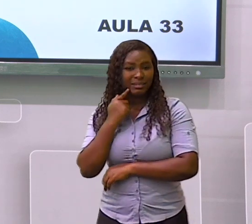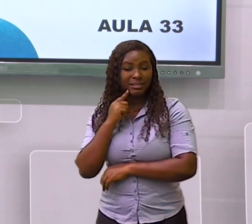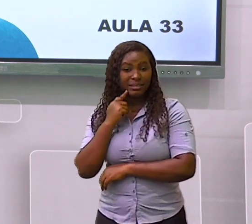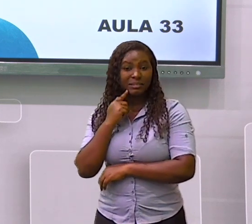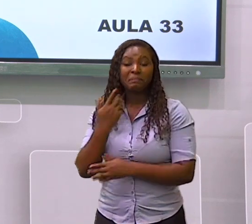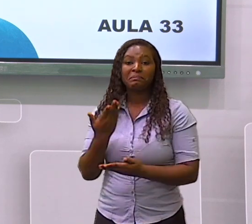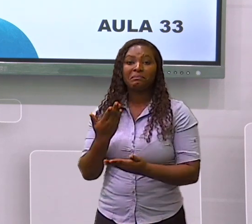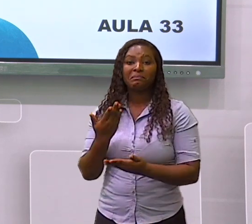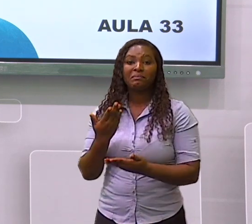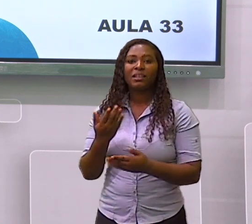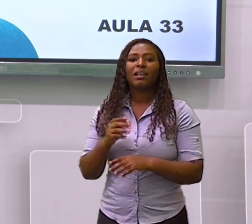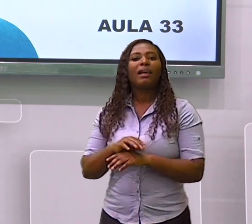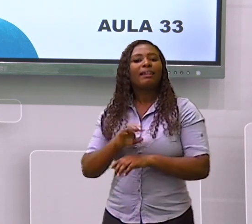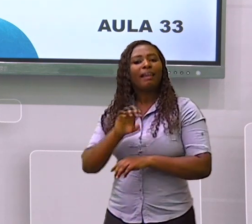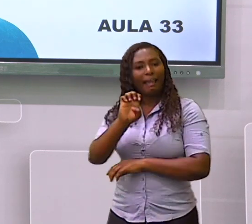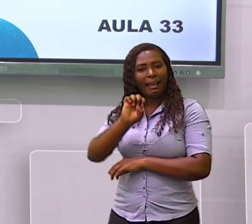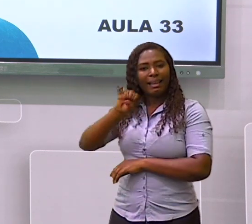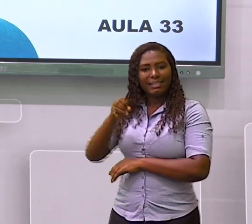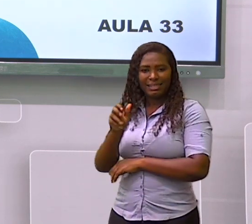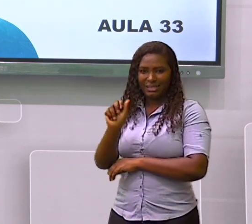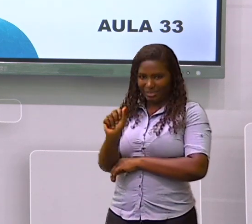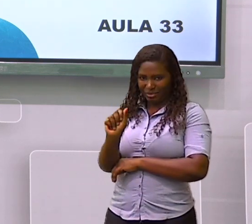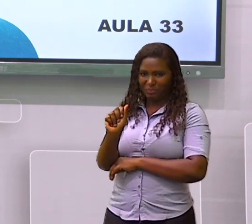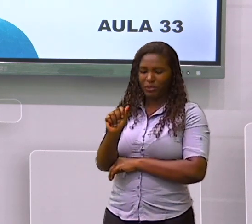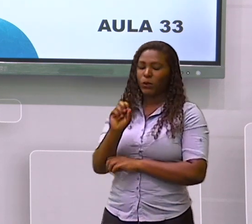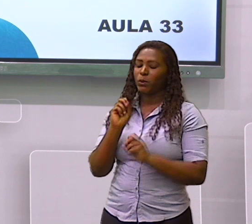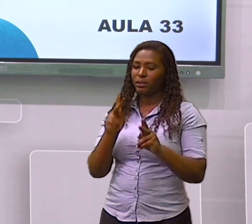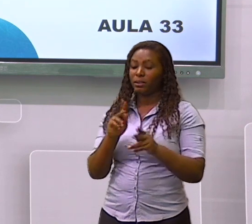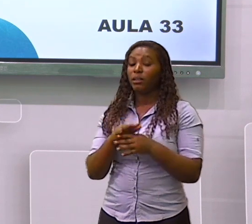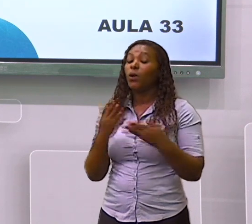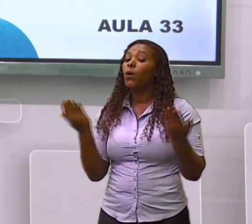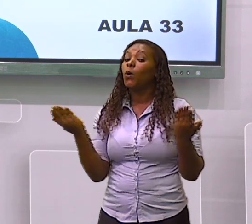assunto, desastre na mineração.